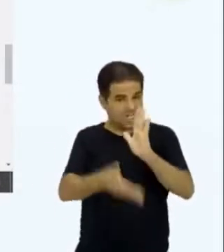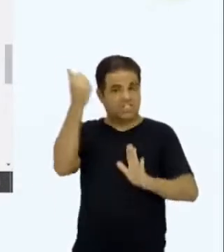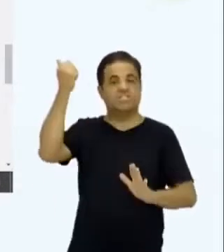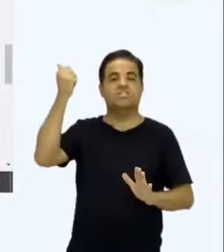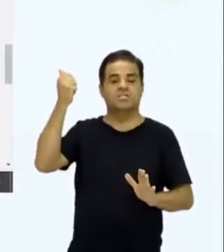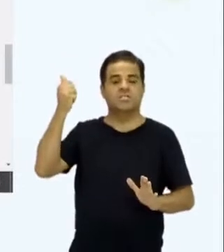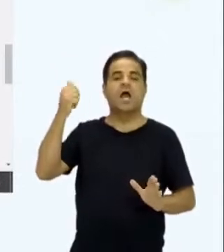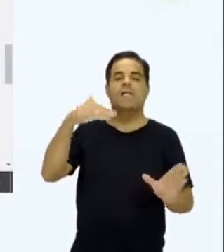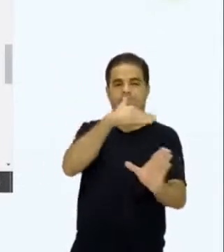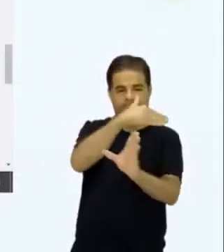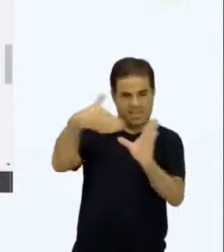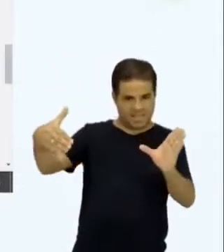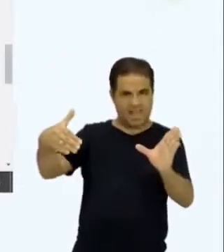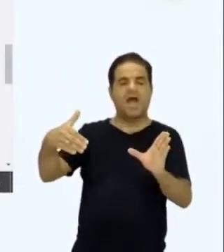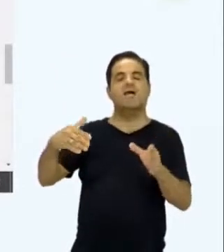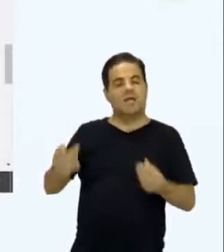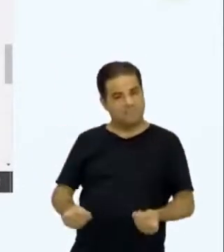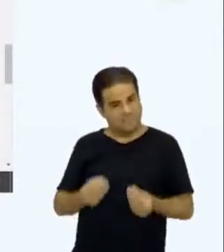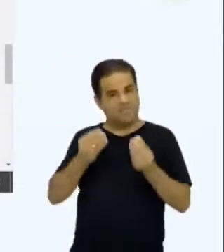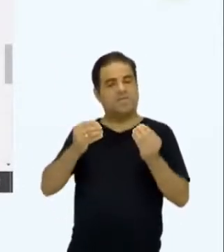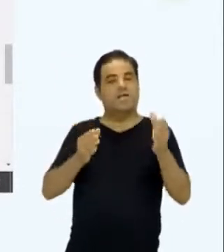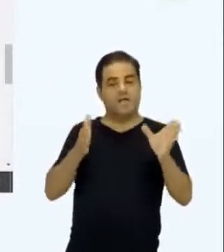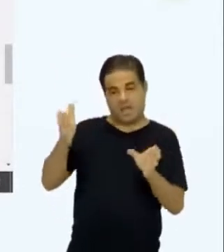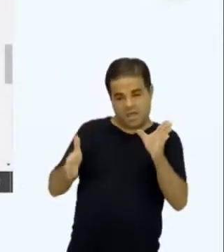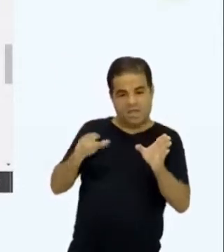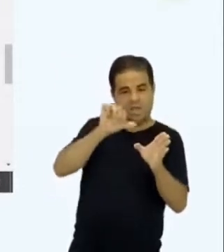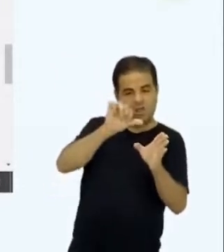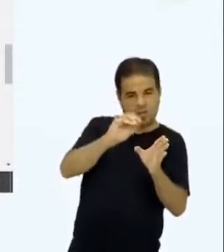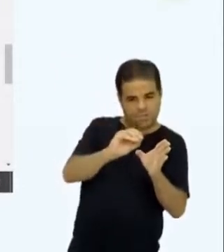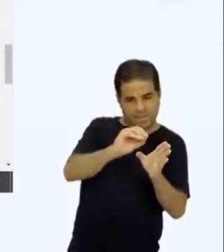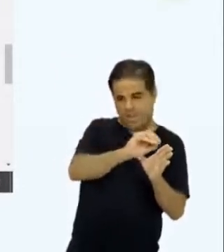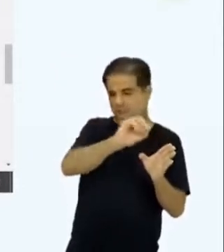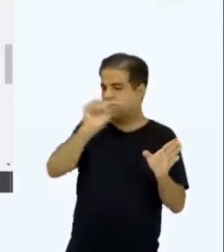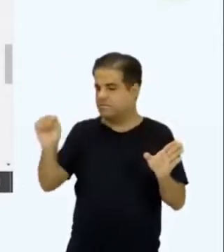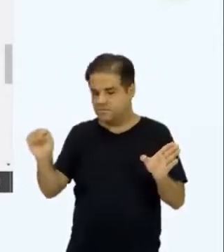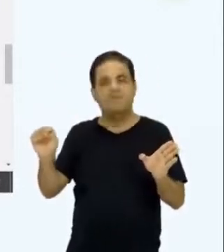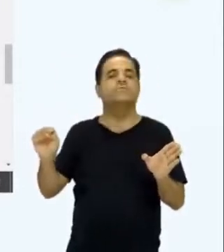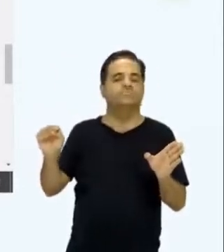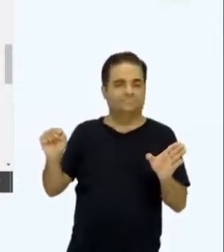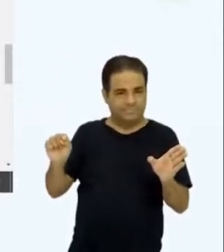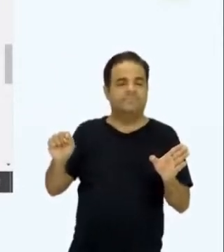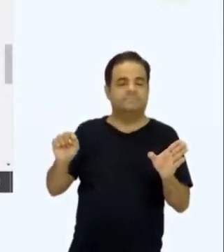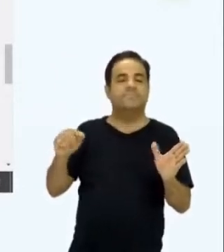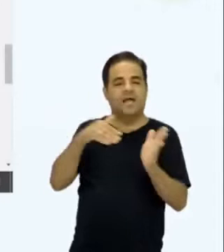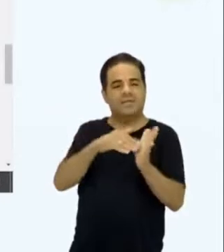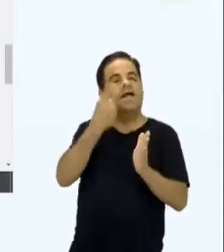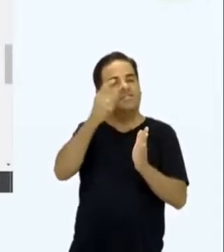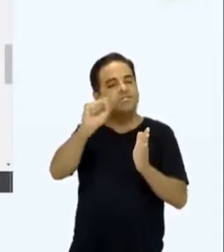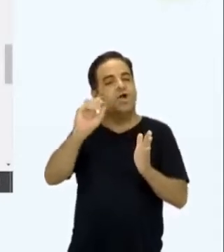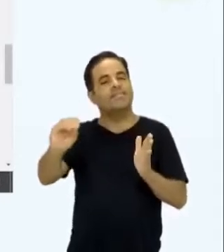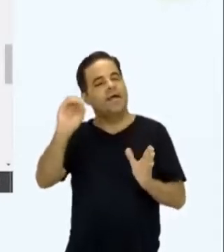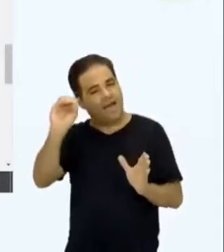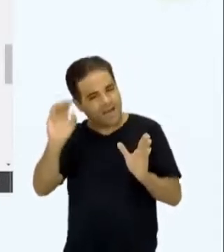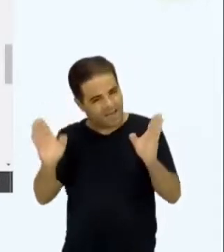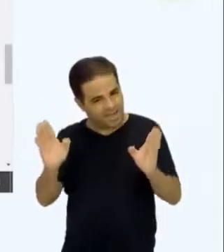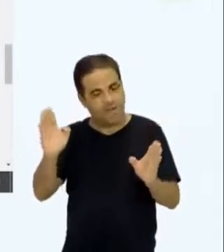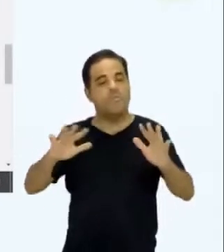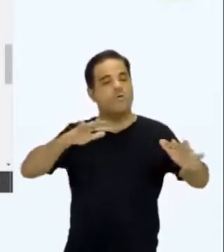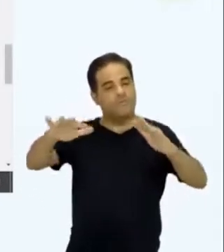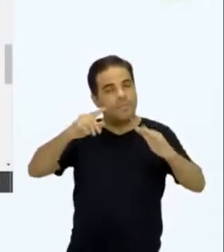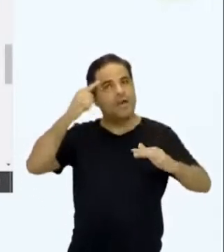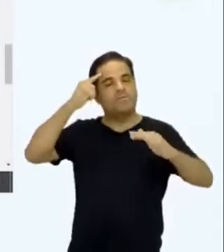até a metade, ele entra em 90 graus. E depois até 180 graus, que é o movimento do